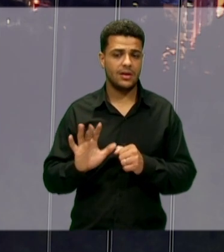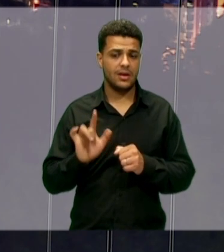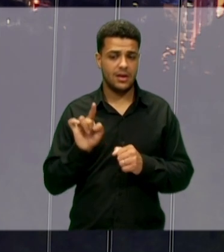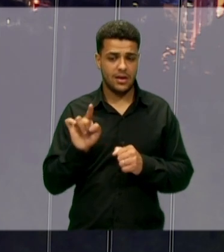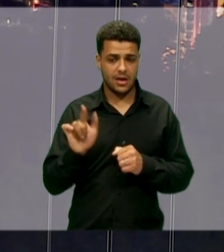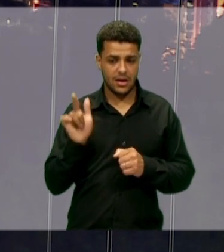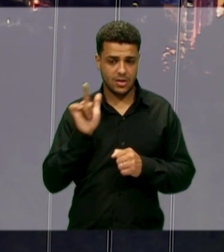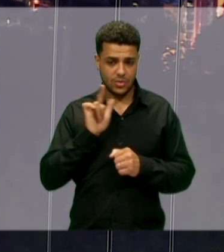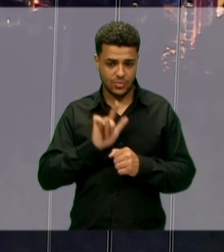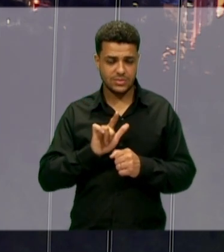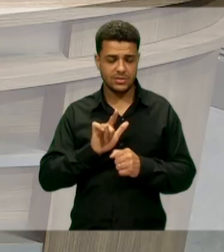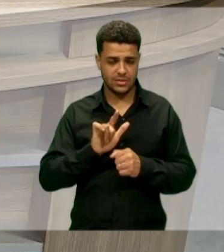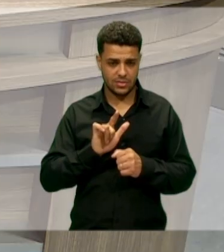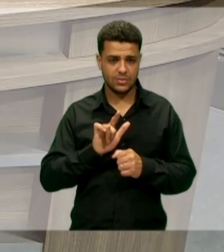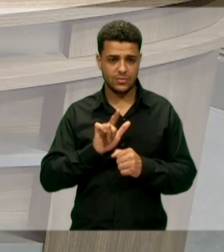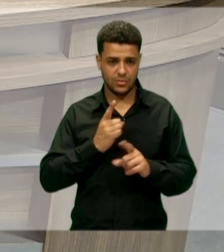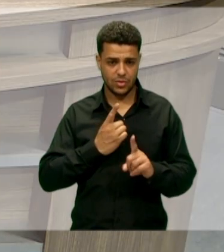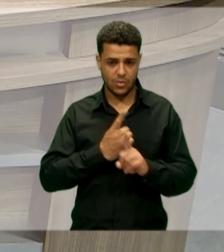conseguiu a detecção